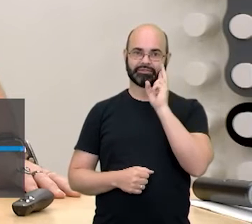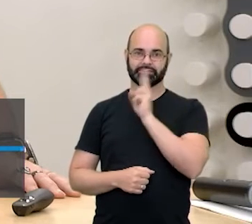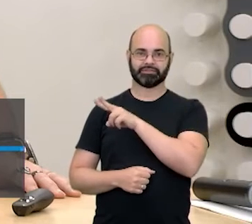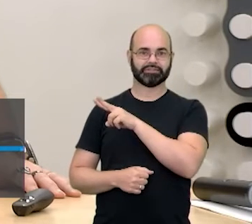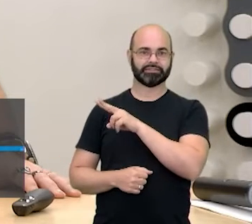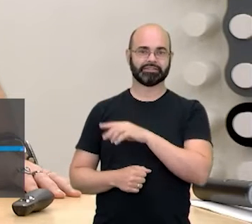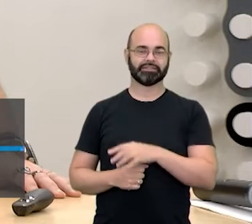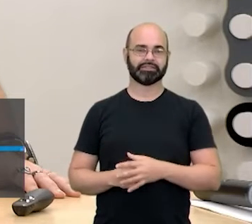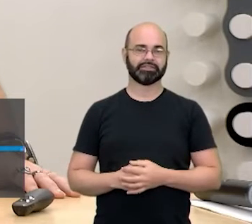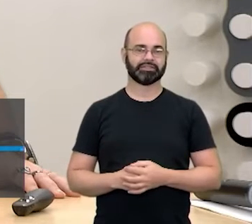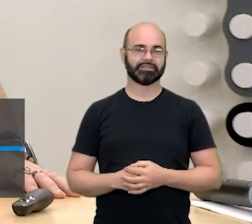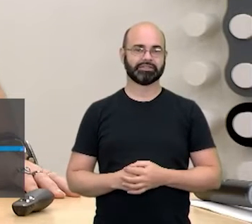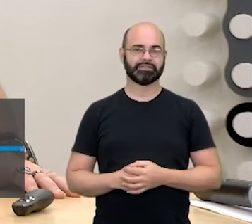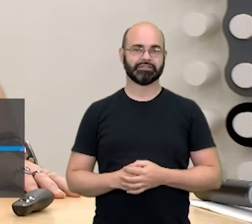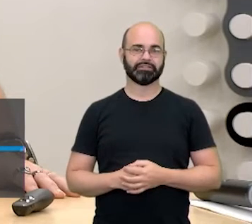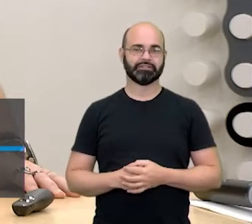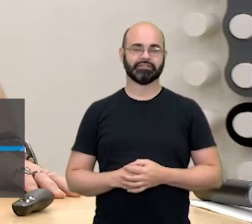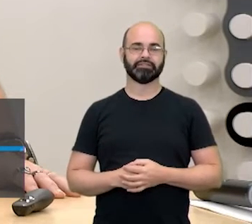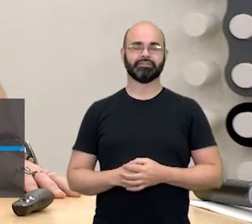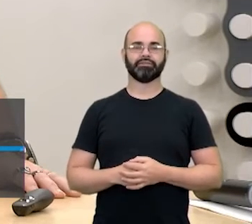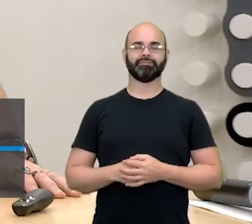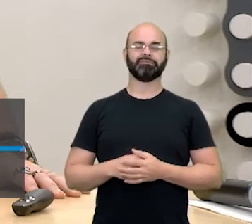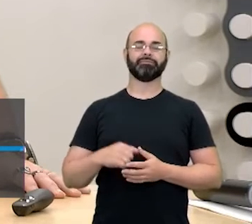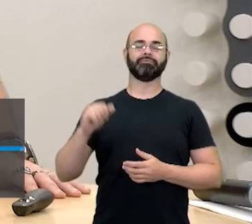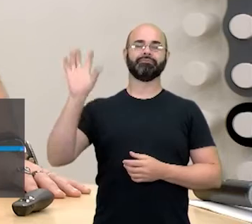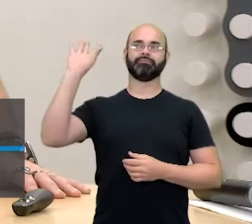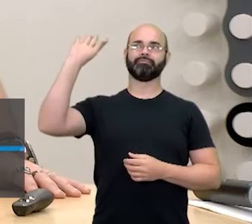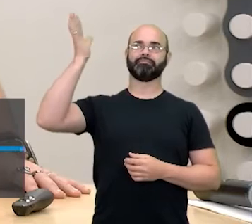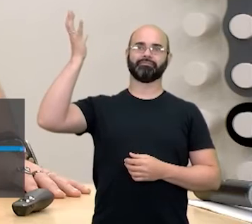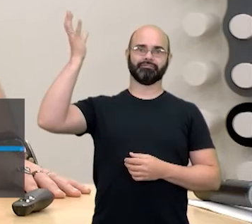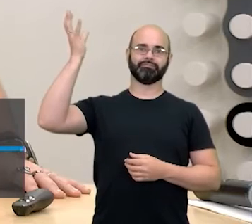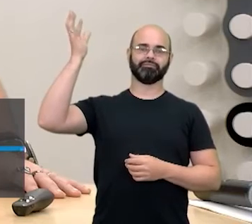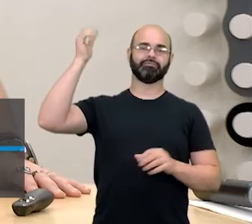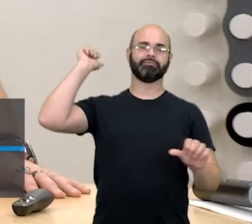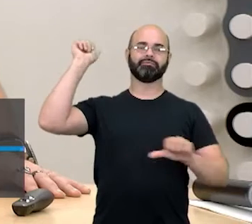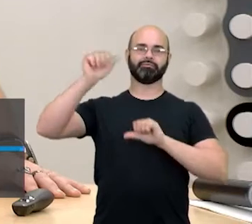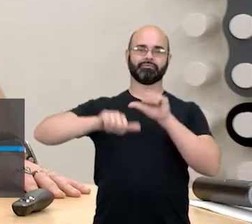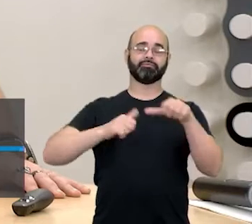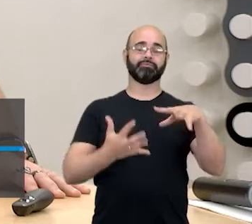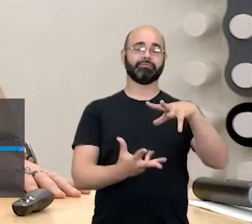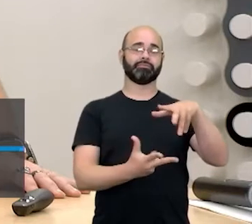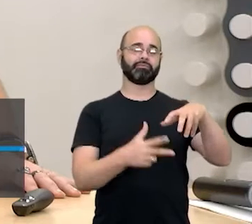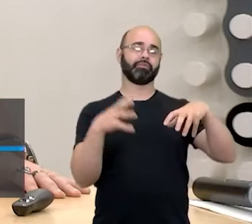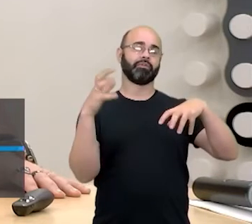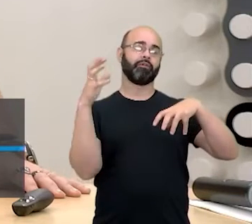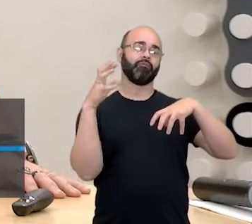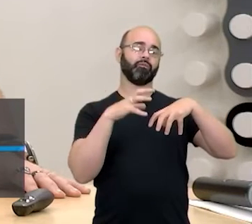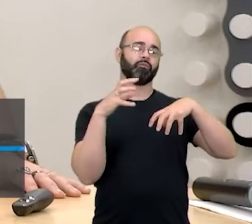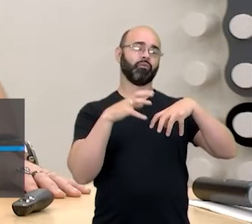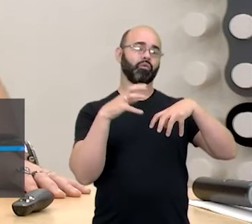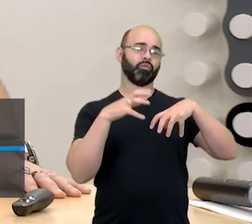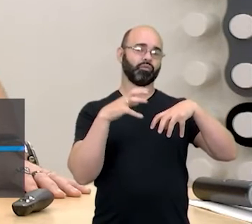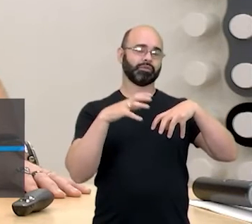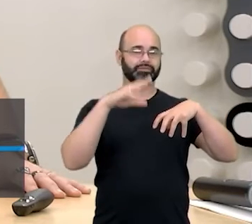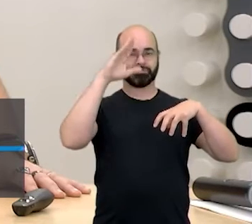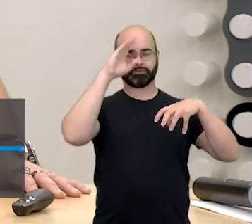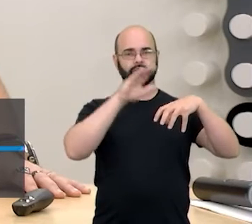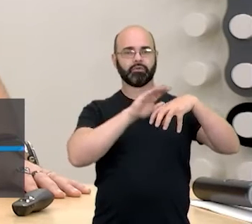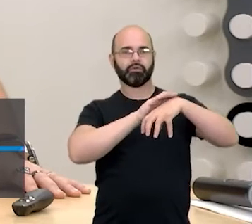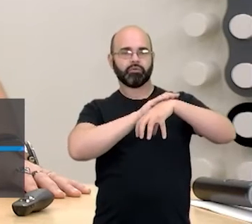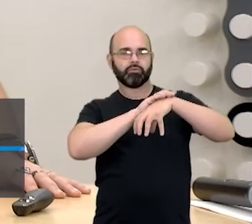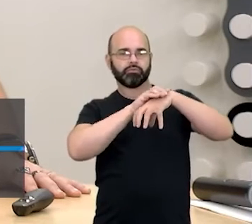acabam interferindo também, né, no processo aí geológico do planeta, principalmente na nossa superfície,